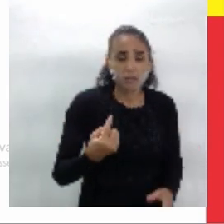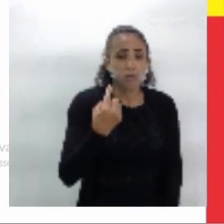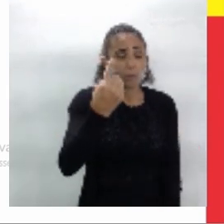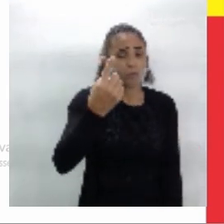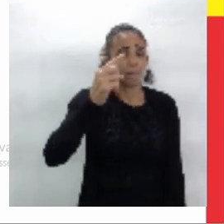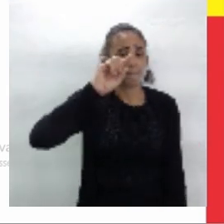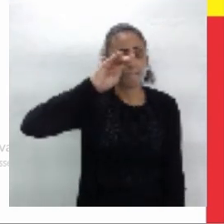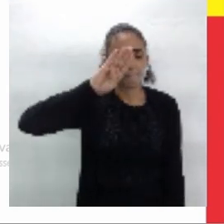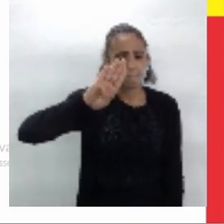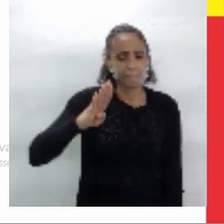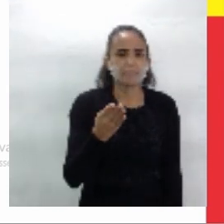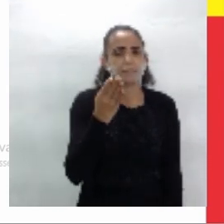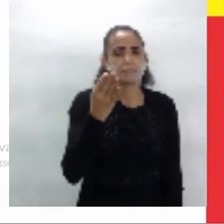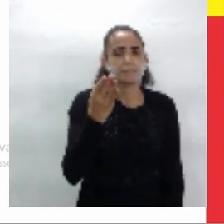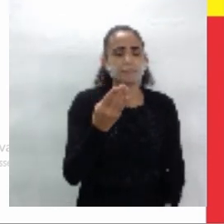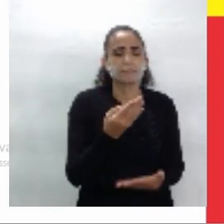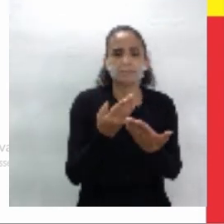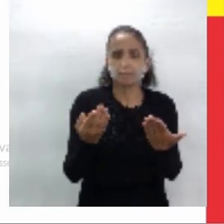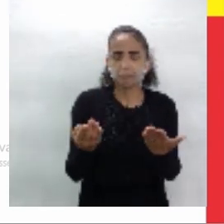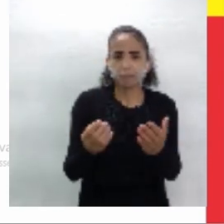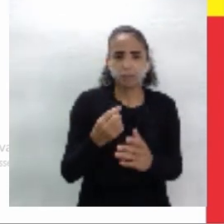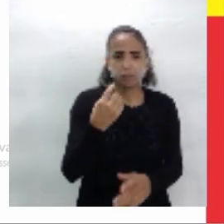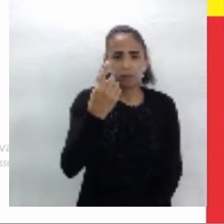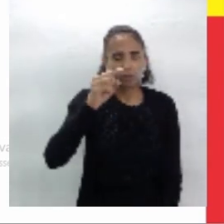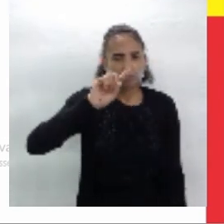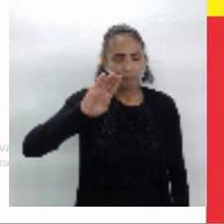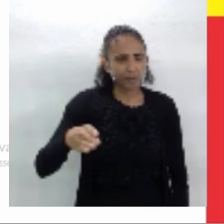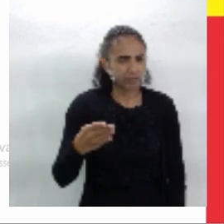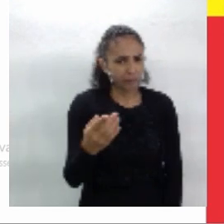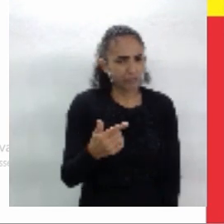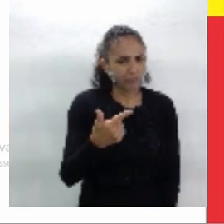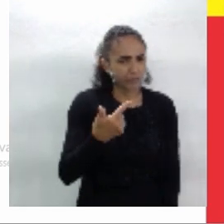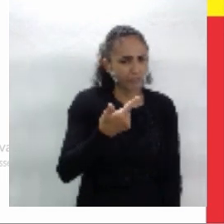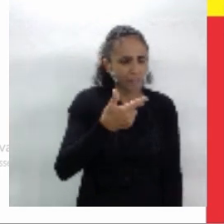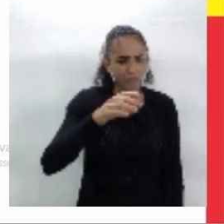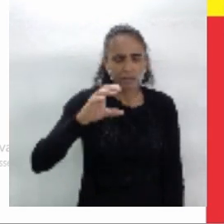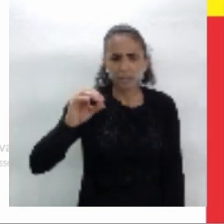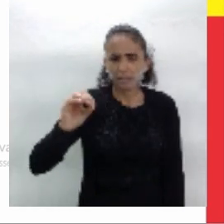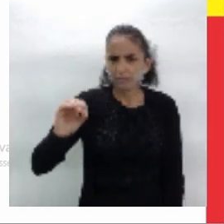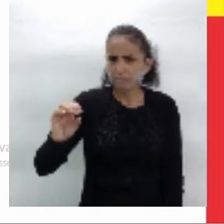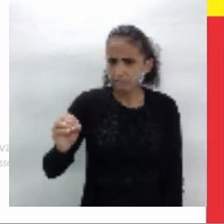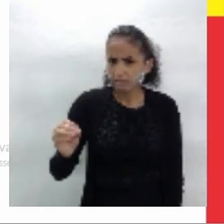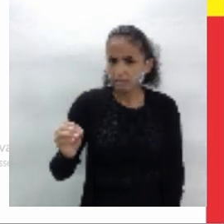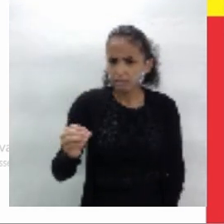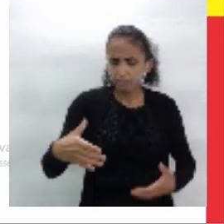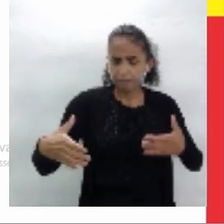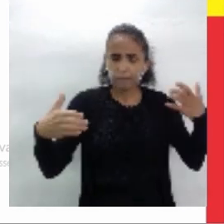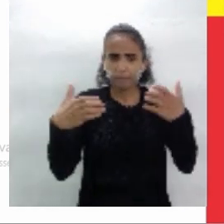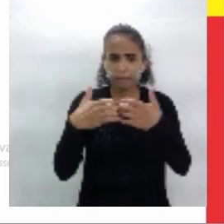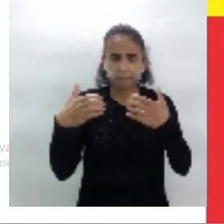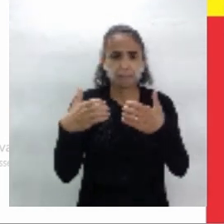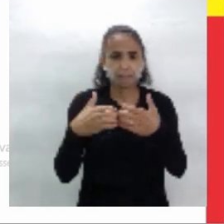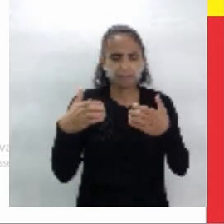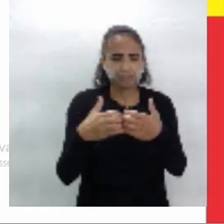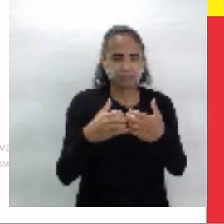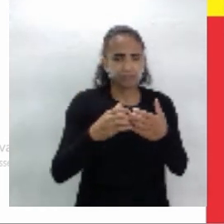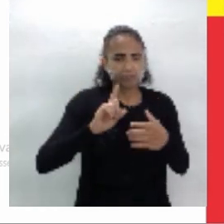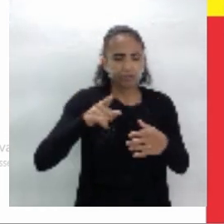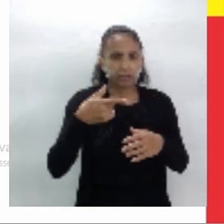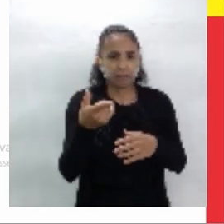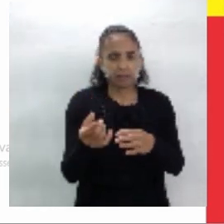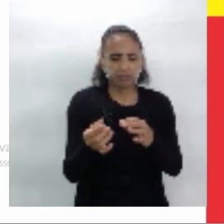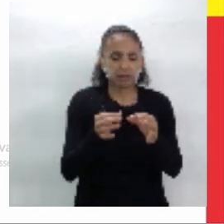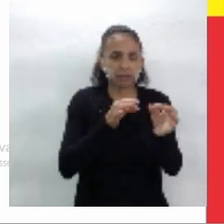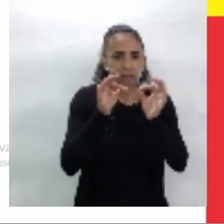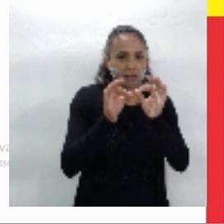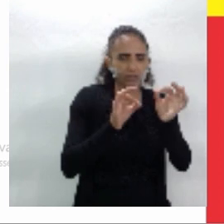bilhão. Então, veja que 1 bilhão e 200 mil é mais perto, na potência de 10, de 1 bilhão. Depois de 1